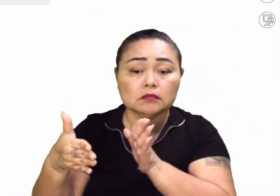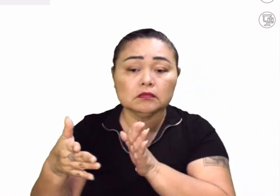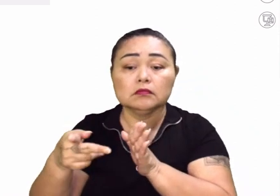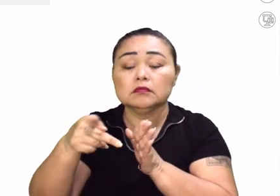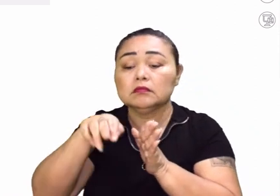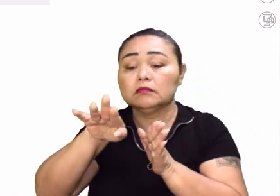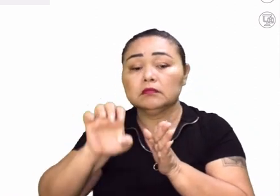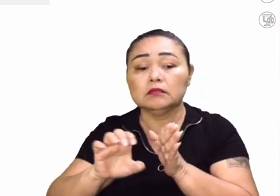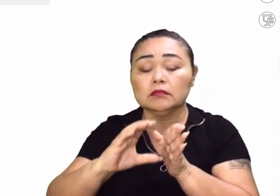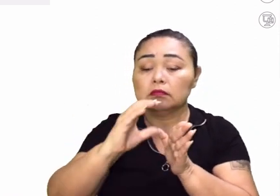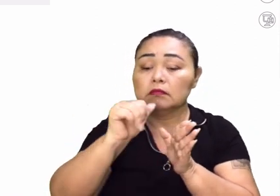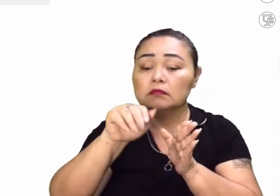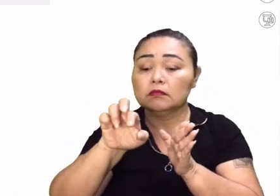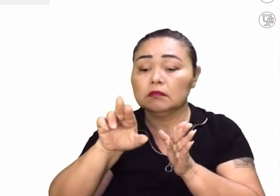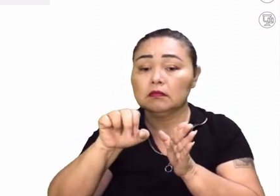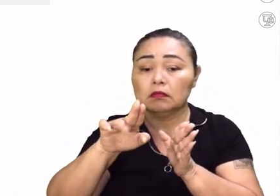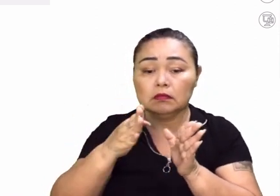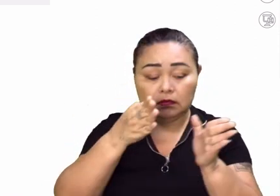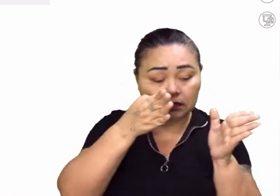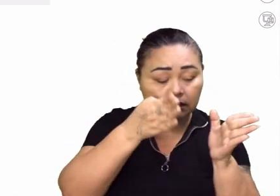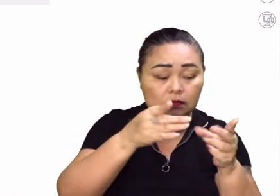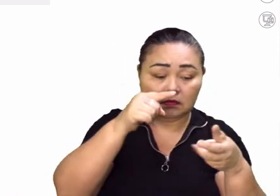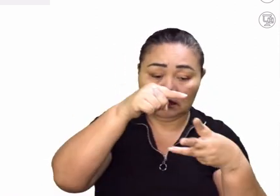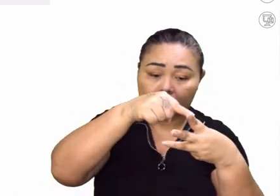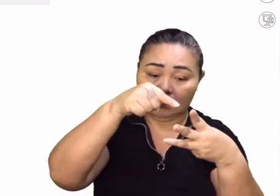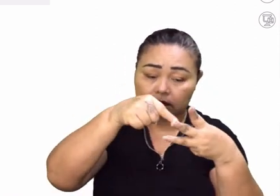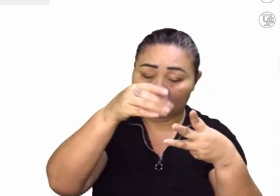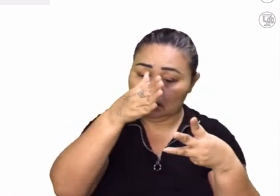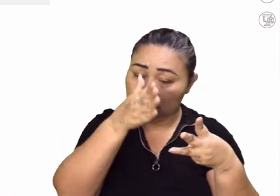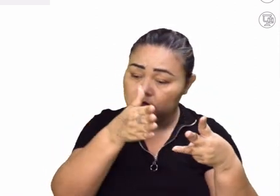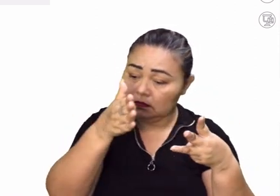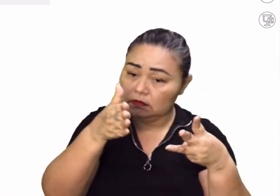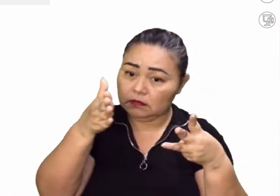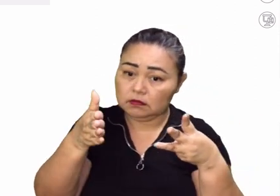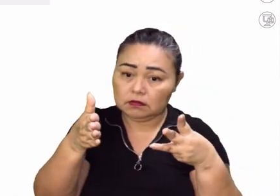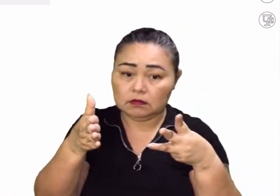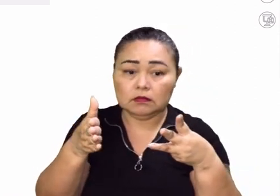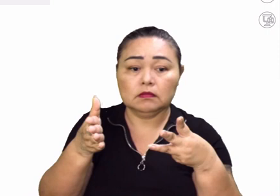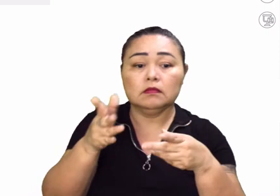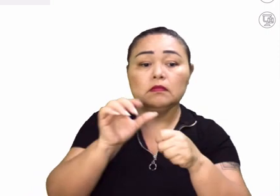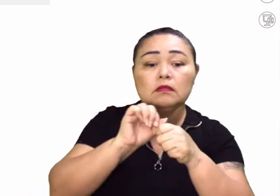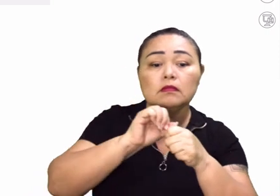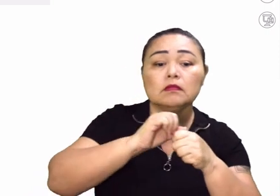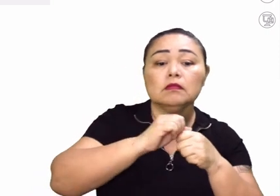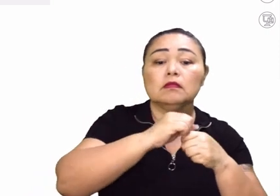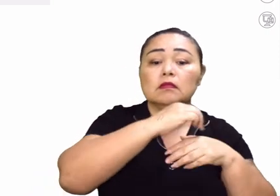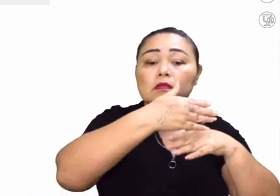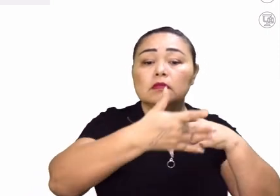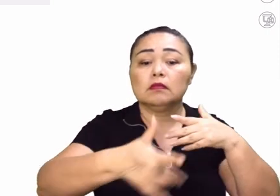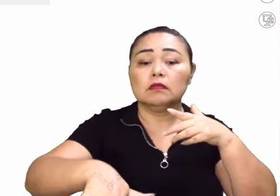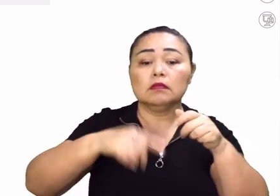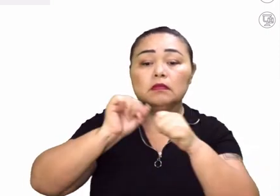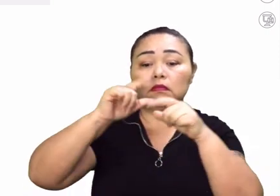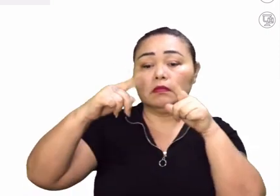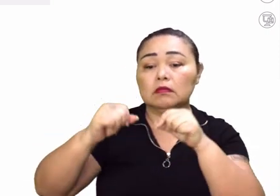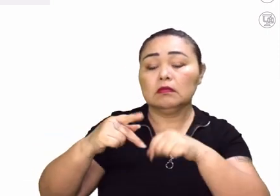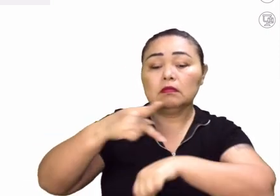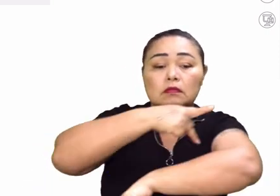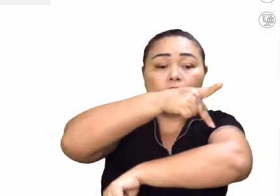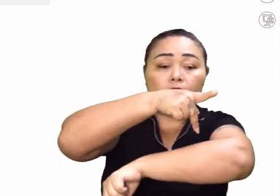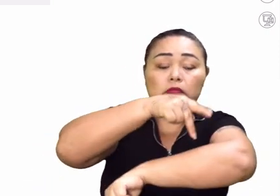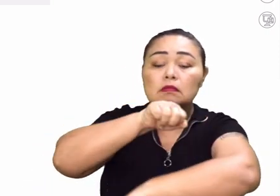pré-cambriano dividem-se em três cinturões orogênicos Atlântico Brasília e Paraguai